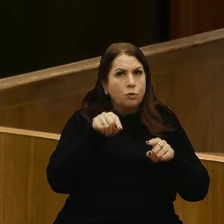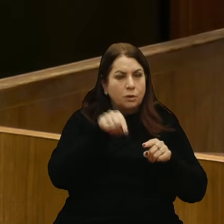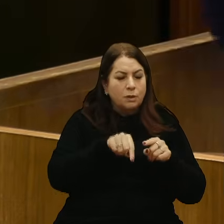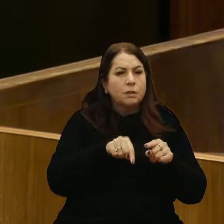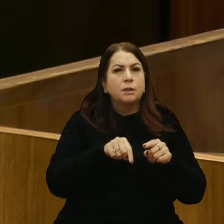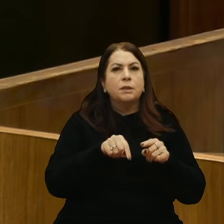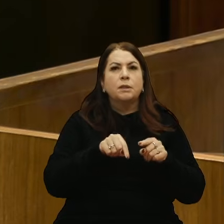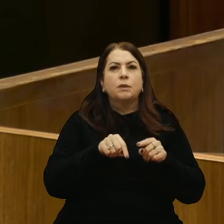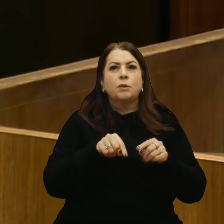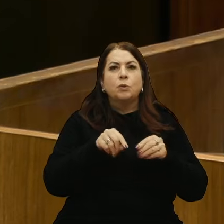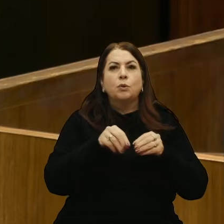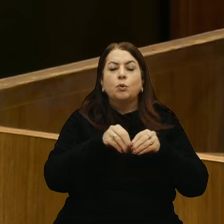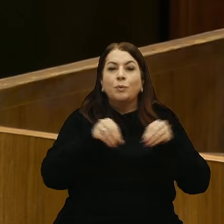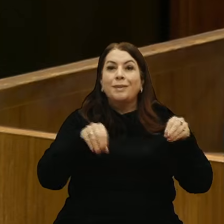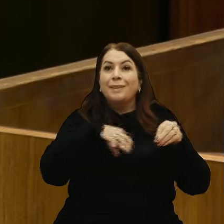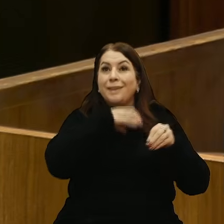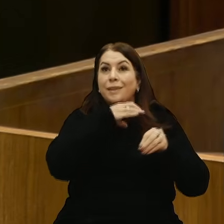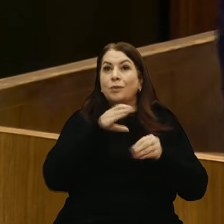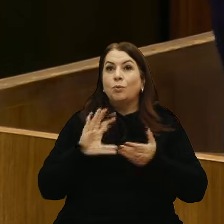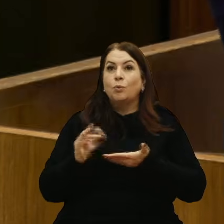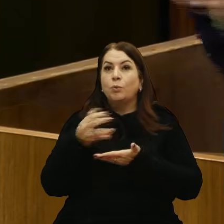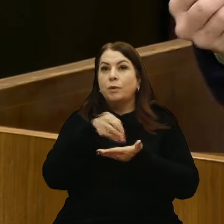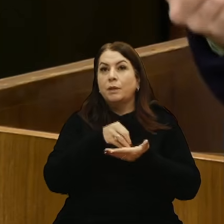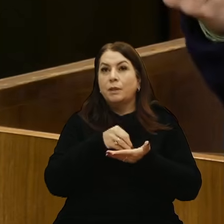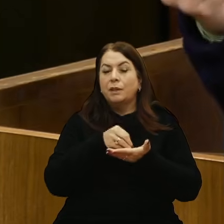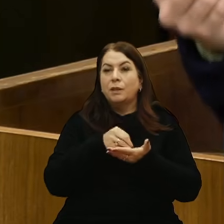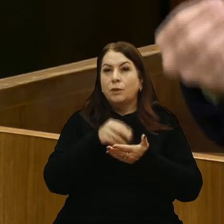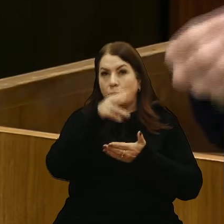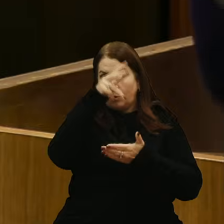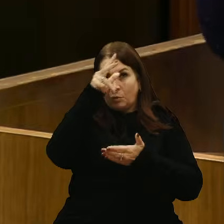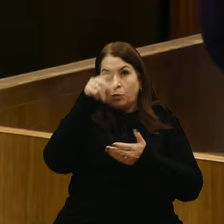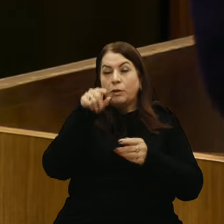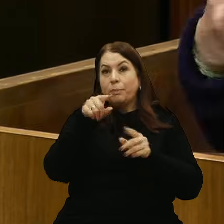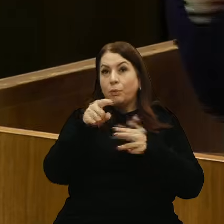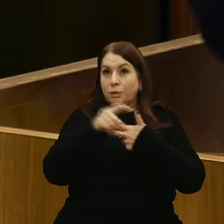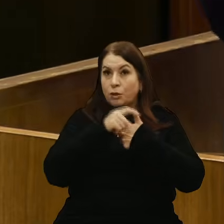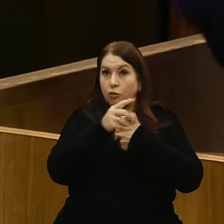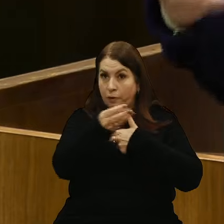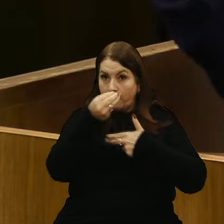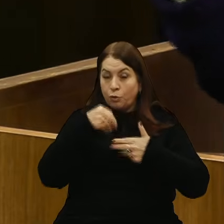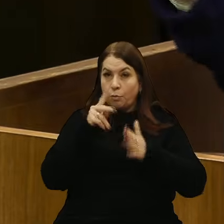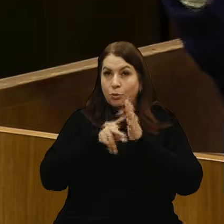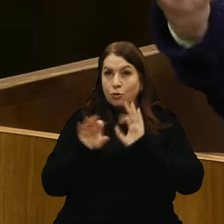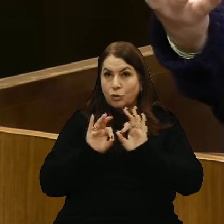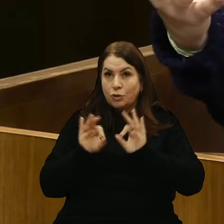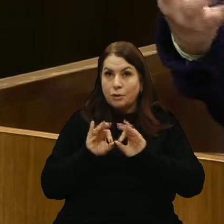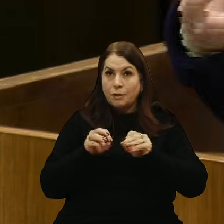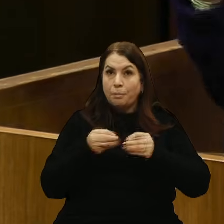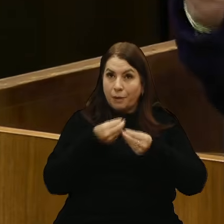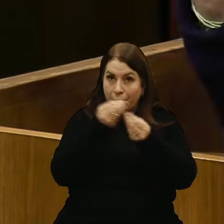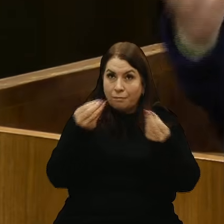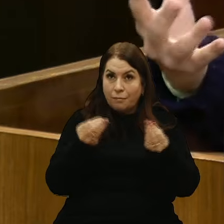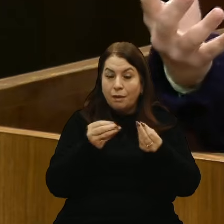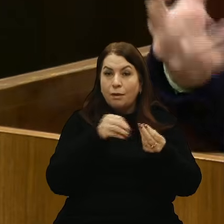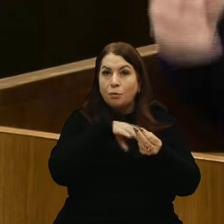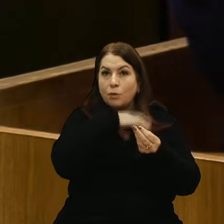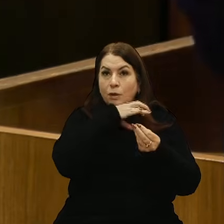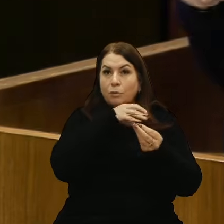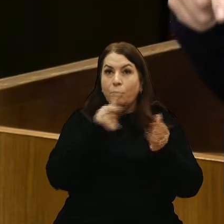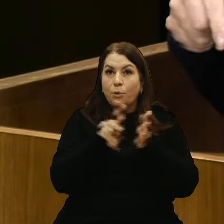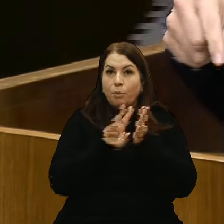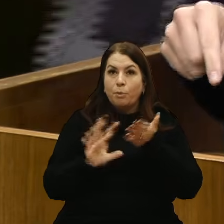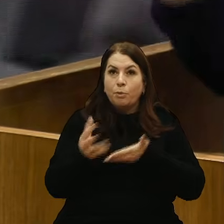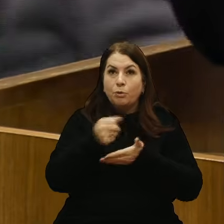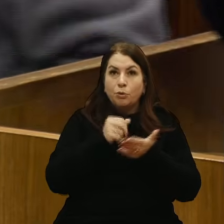a questão do terreno da Codeca. O executivo enviou o projeto para cá para disponibilizar o terreno para a Codeca.